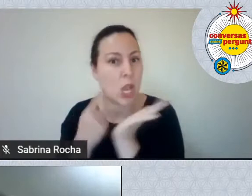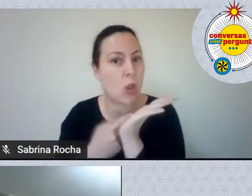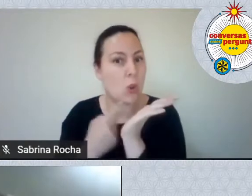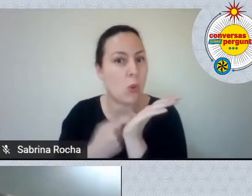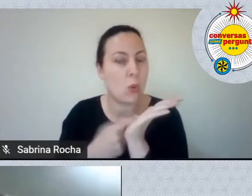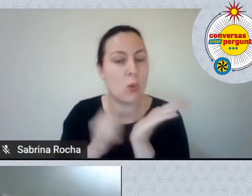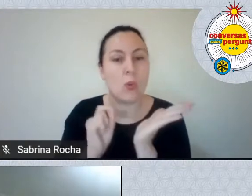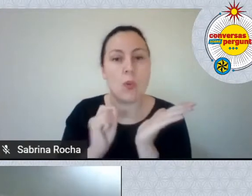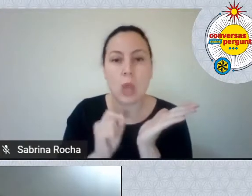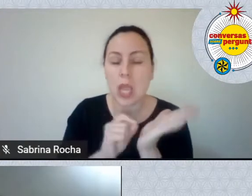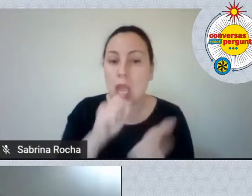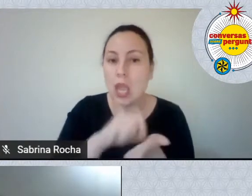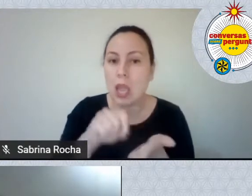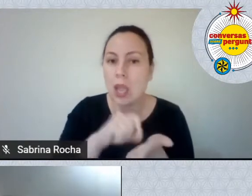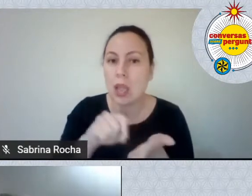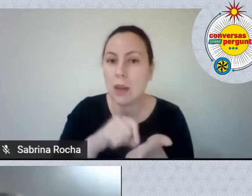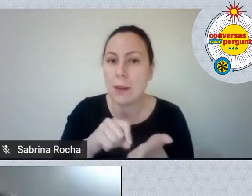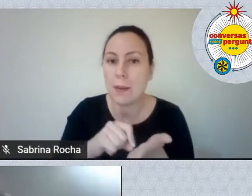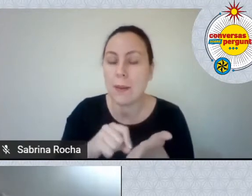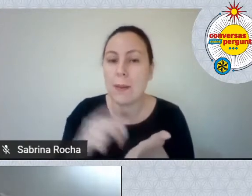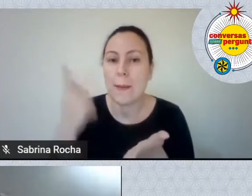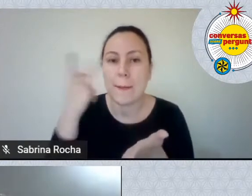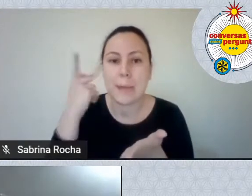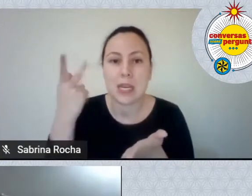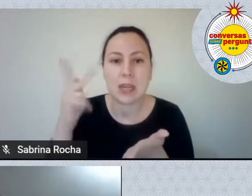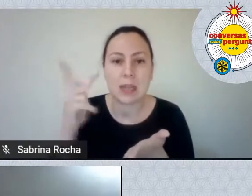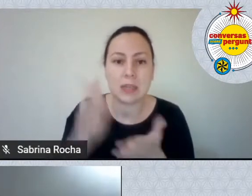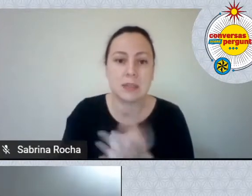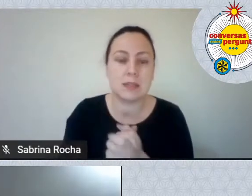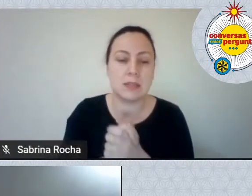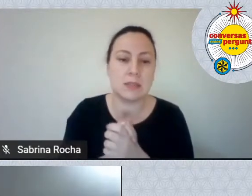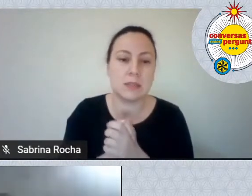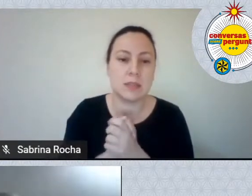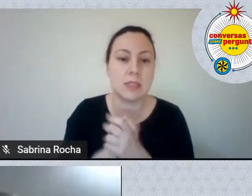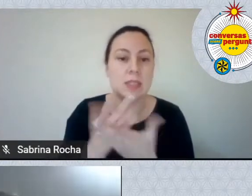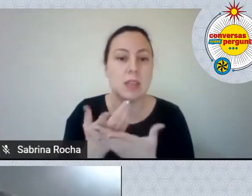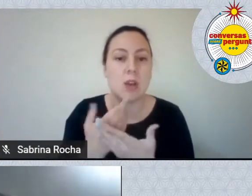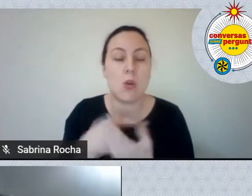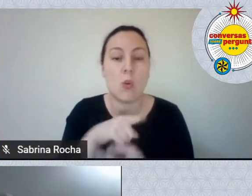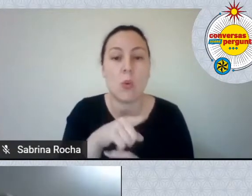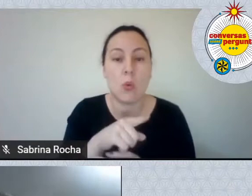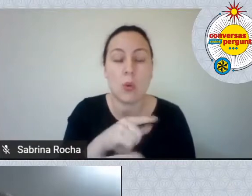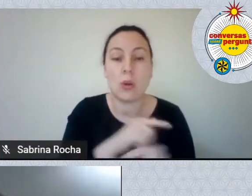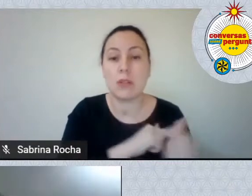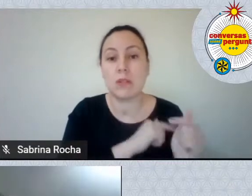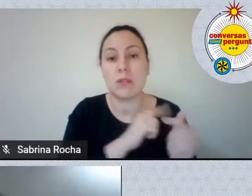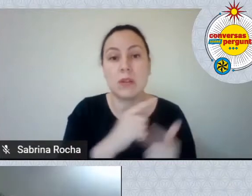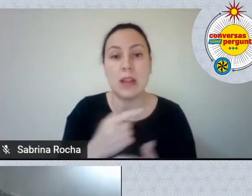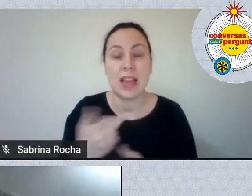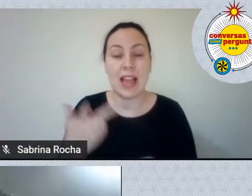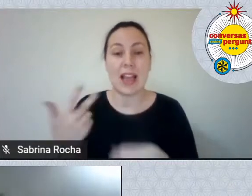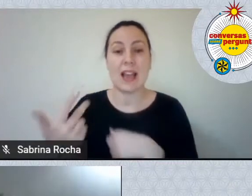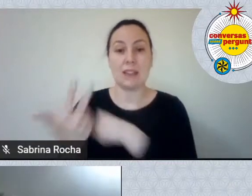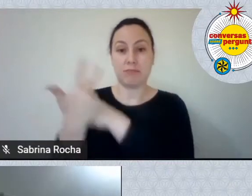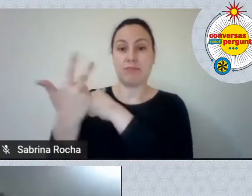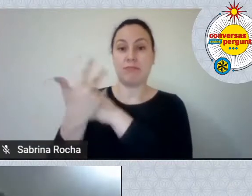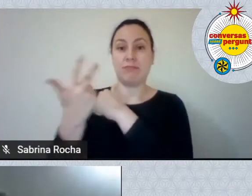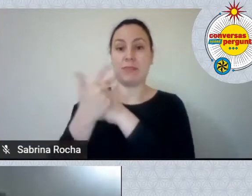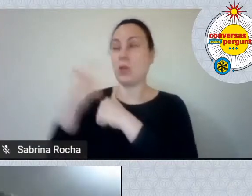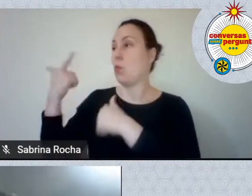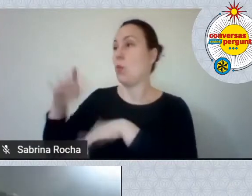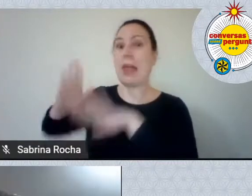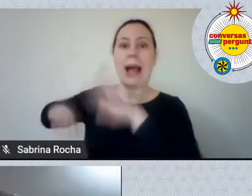fazer a lição dela, e o outro que está trabalhando e fazendo barulho no meio da sua live, e companhia. É toda